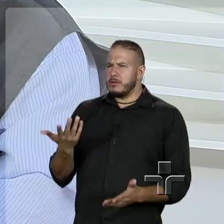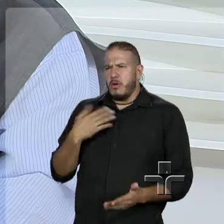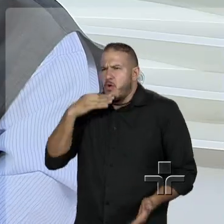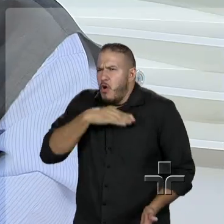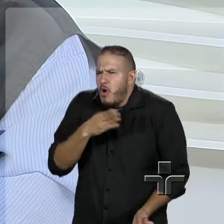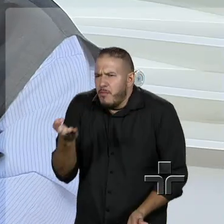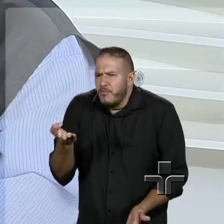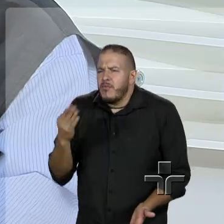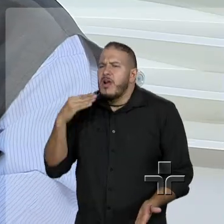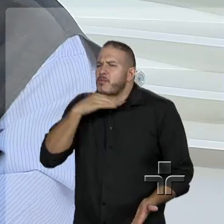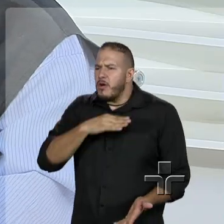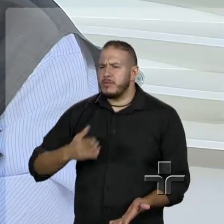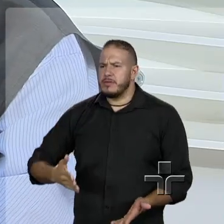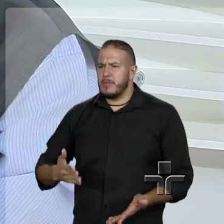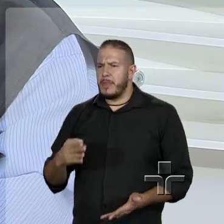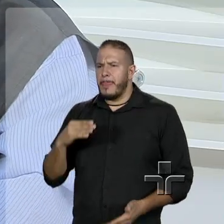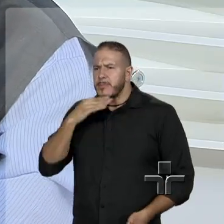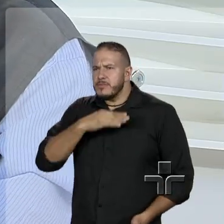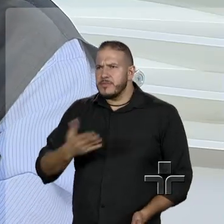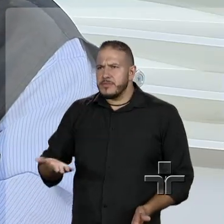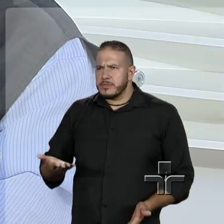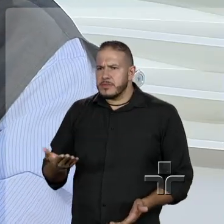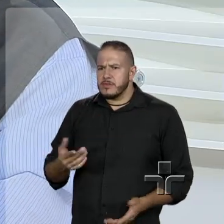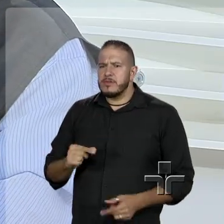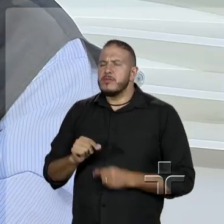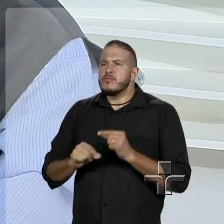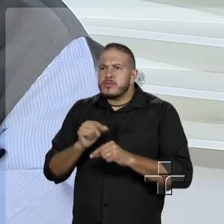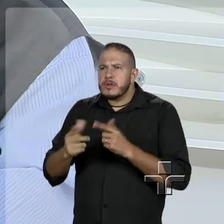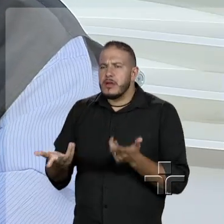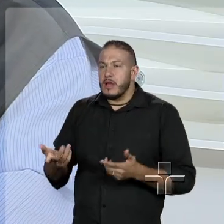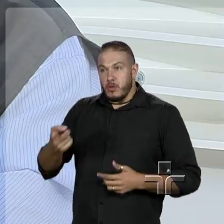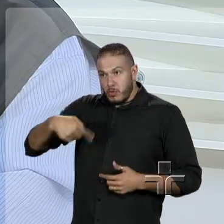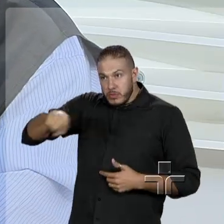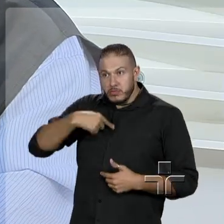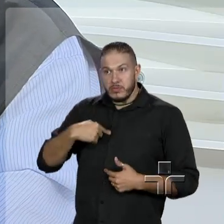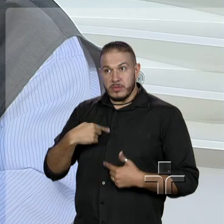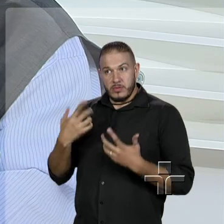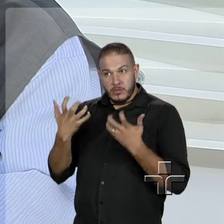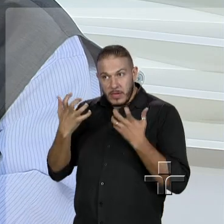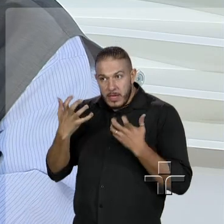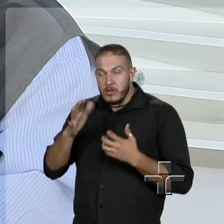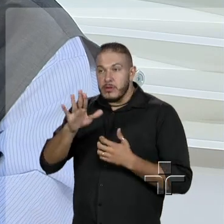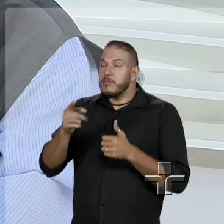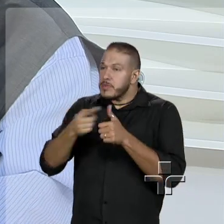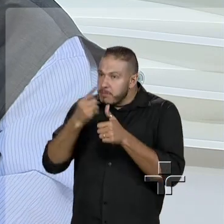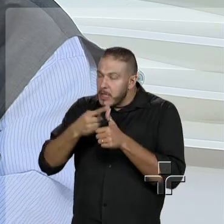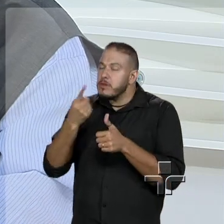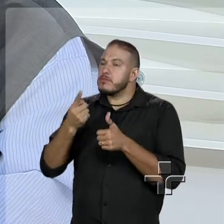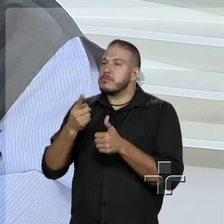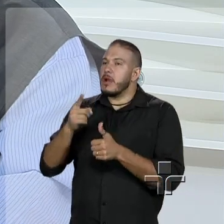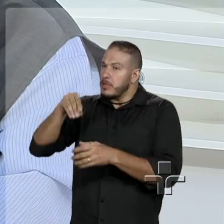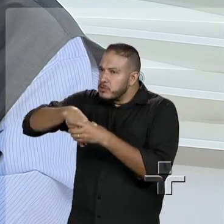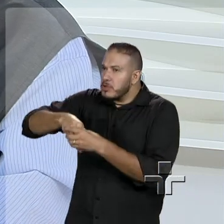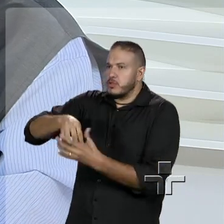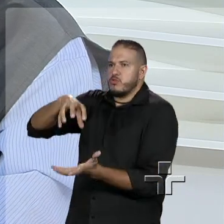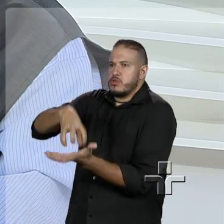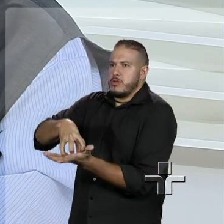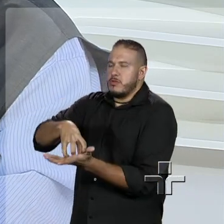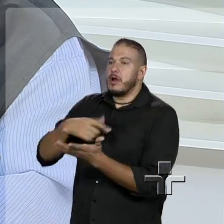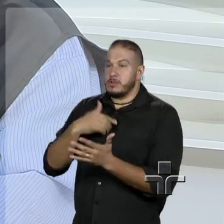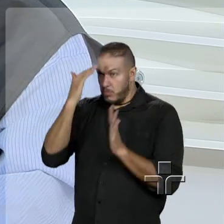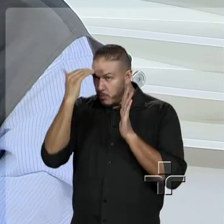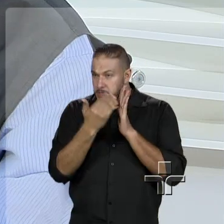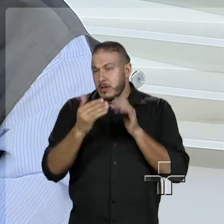Por definição, o que é uma revolução? Quando eu quebro a instituição, a